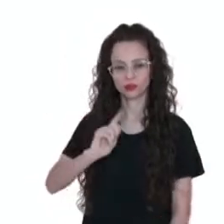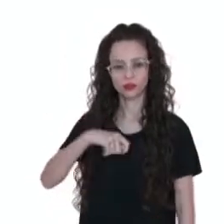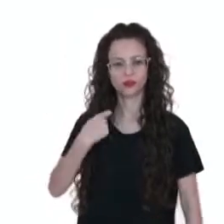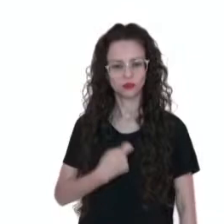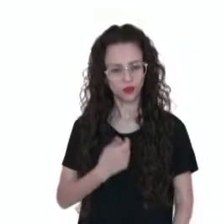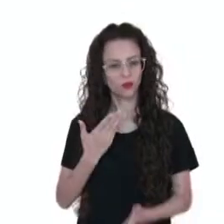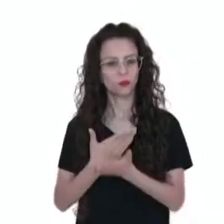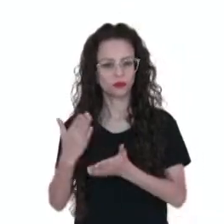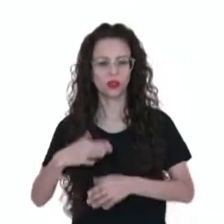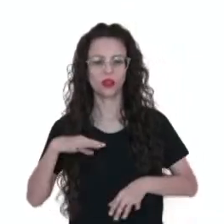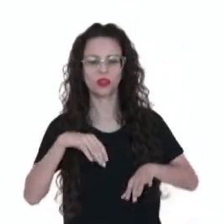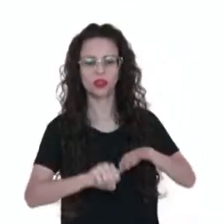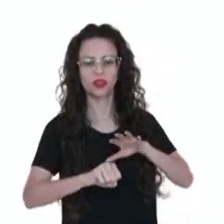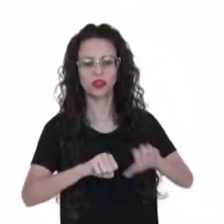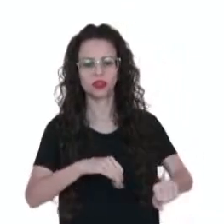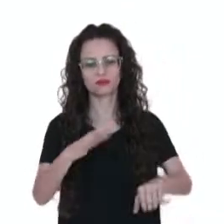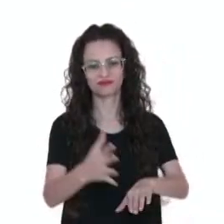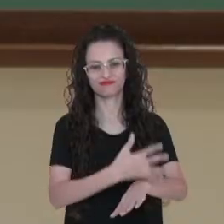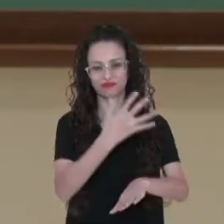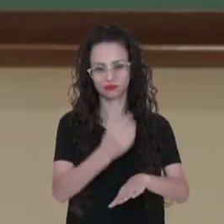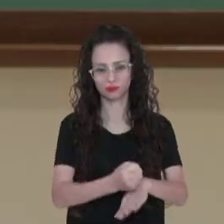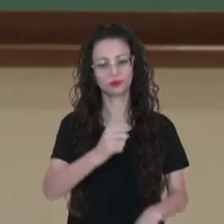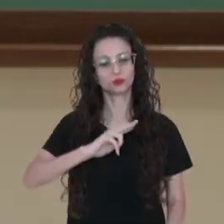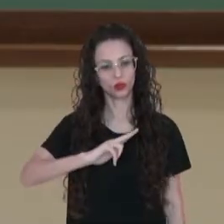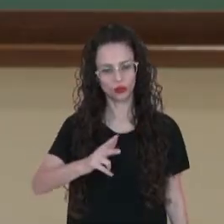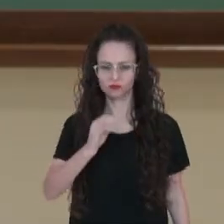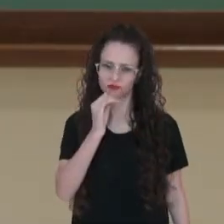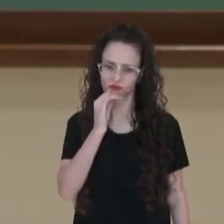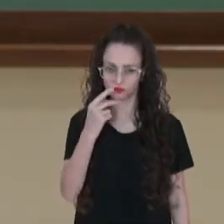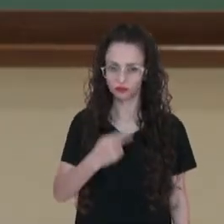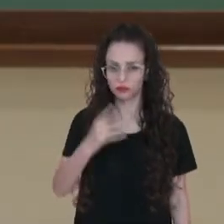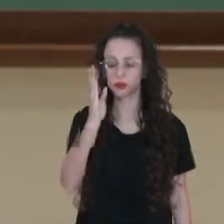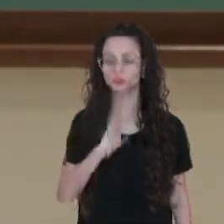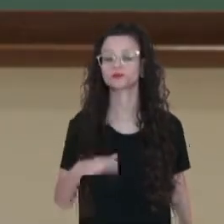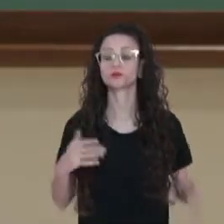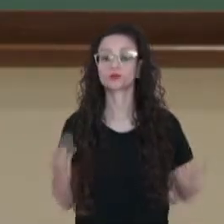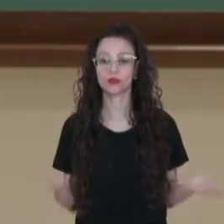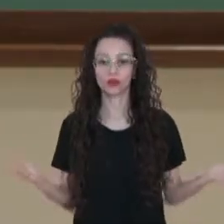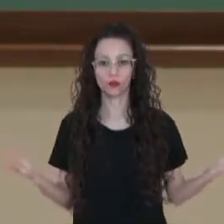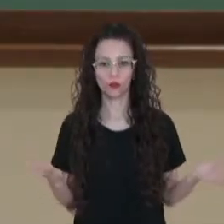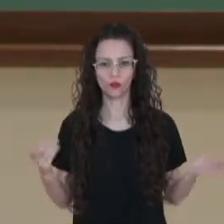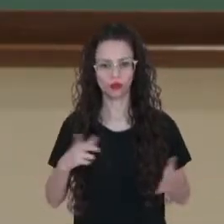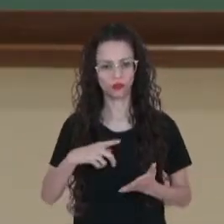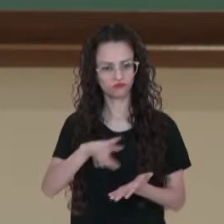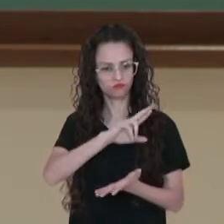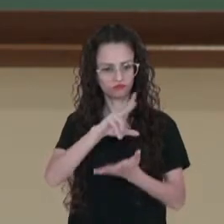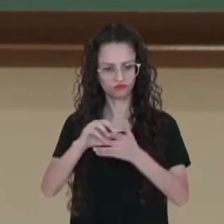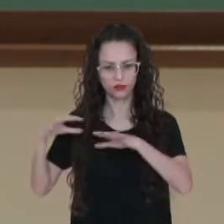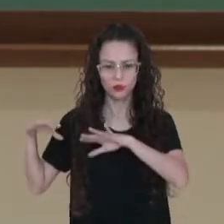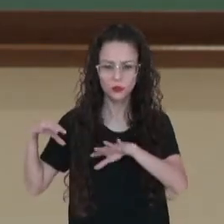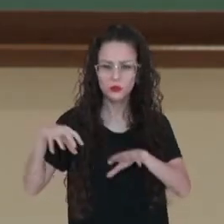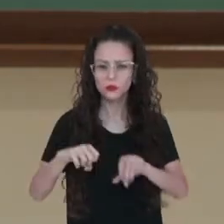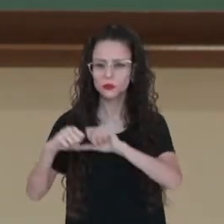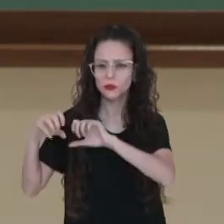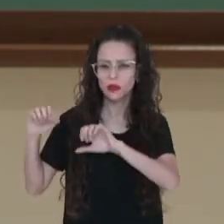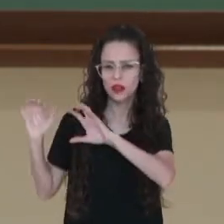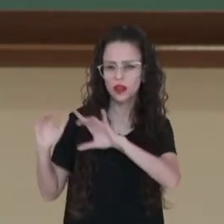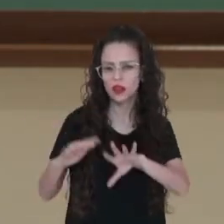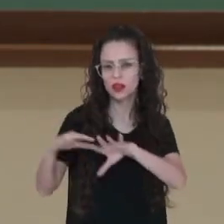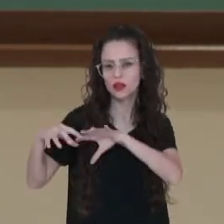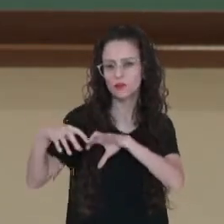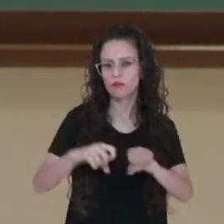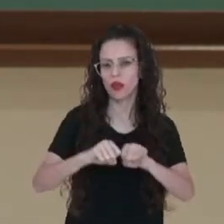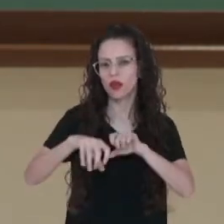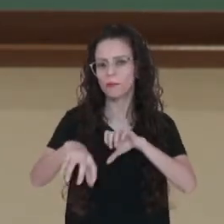as colônias portuguesas, a exemplo do Brasil. Então, nós vamos ver nesse momento uma série de invasões. E por isso vai